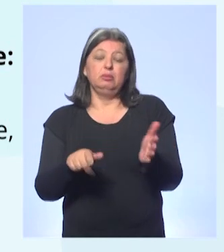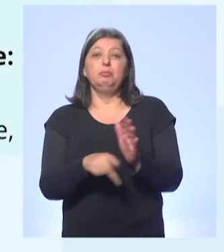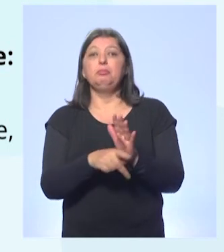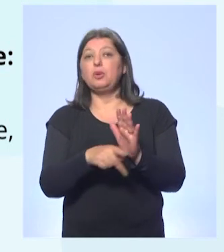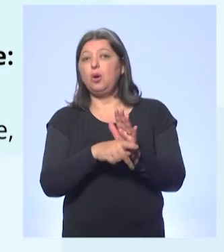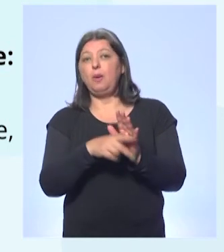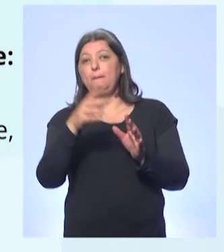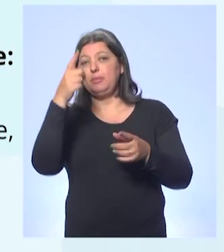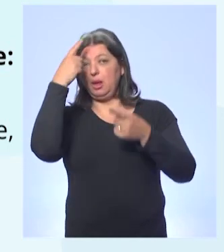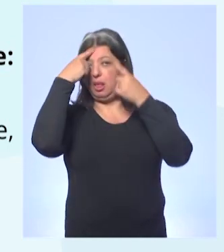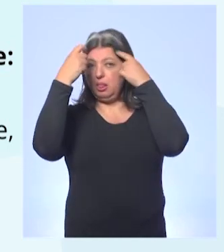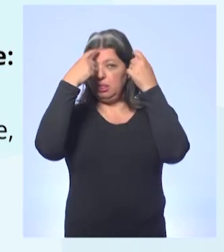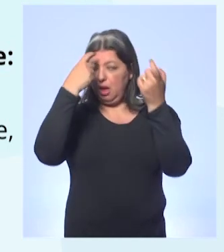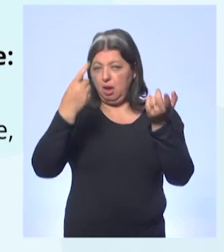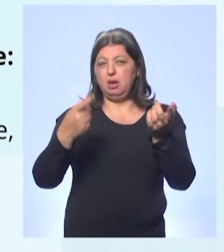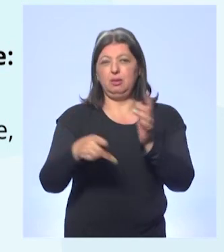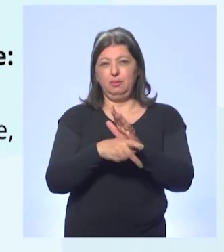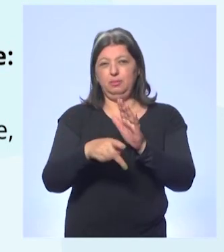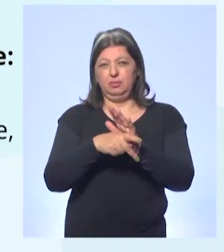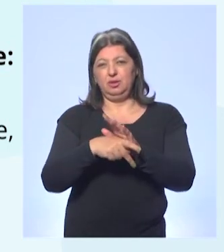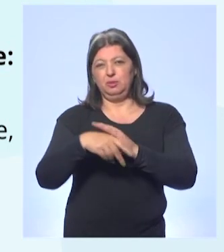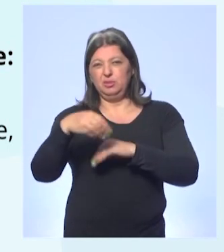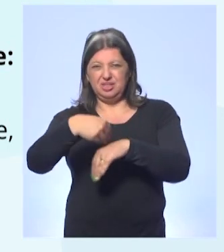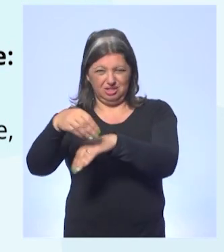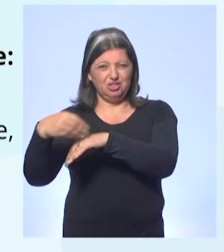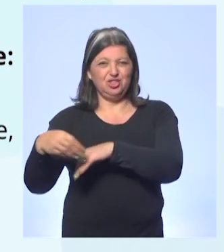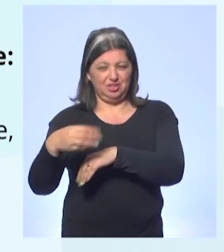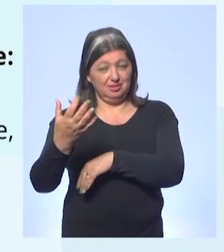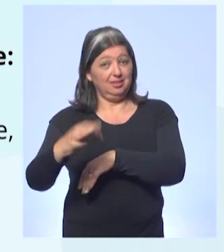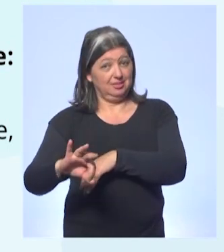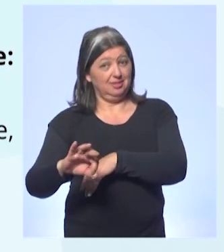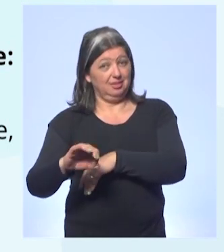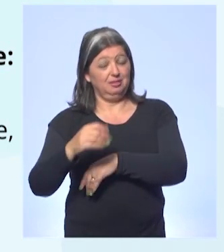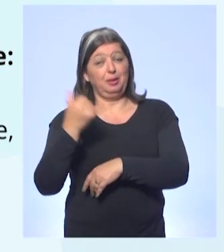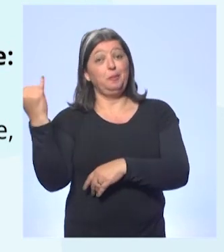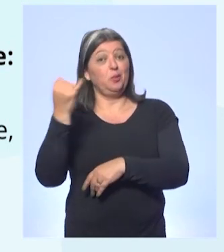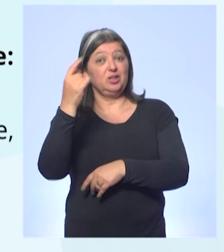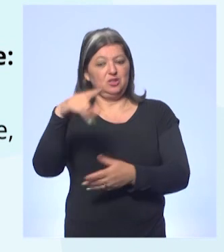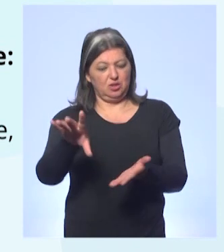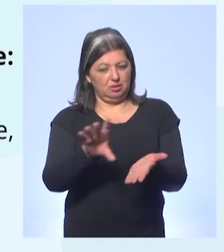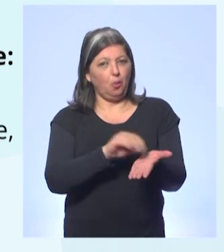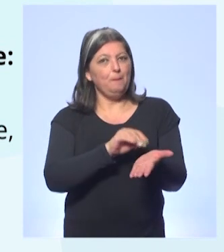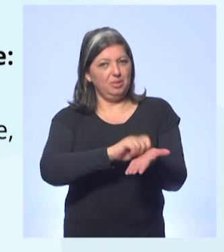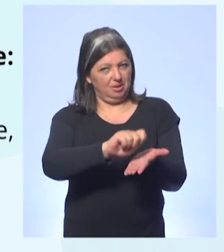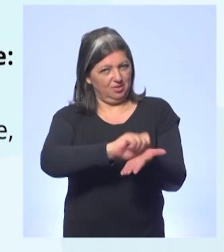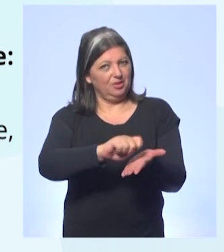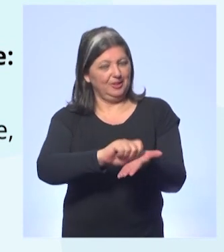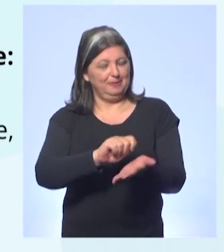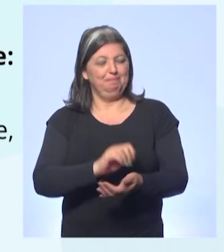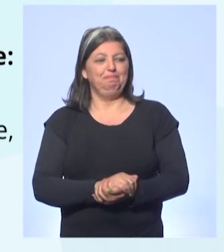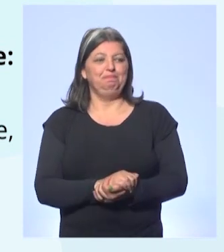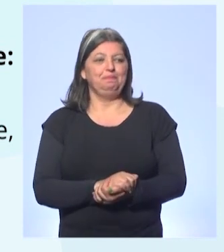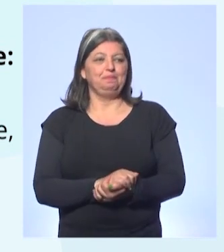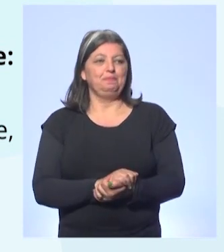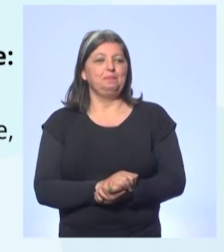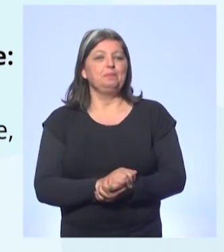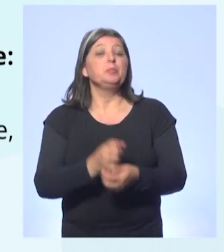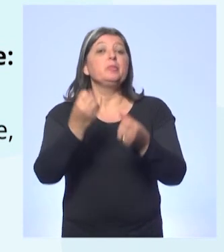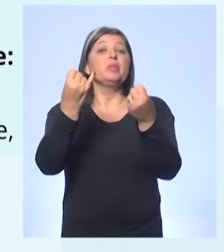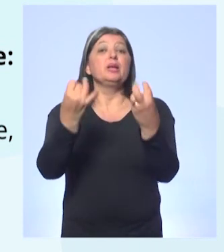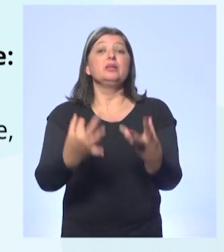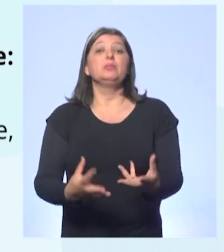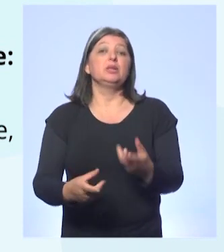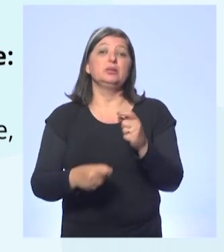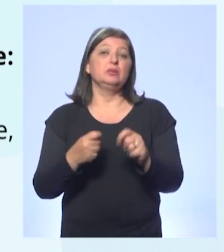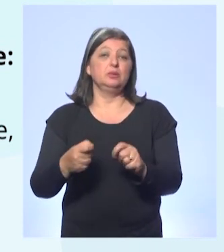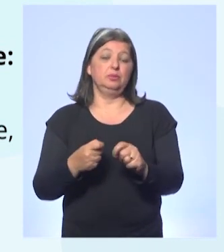recurso que dá certo também, né? Então, é para anotar. Isso mesmo, estou anotando. Então, vamos lá. Indica uma explicação ou